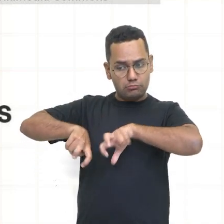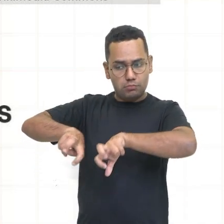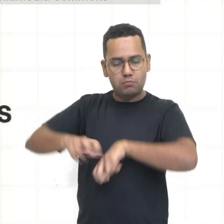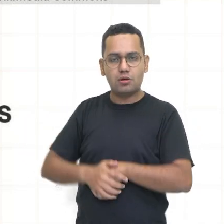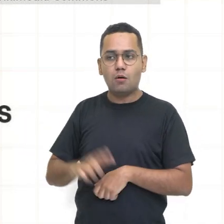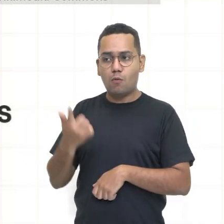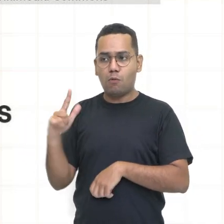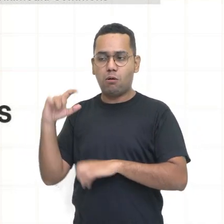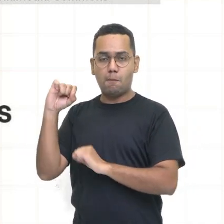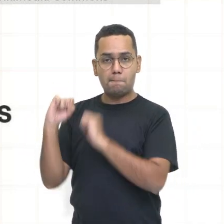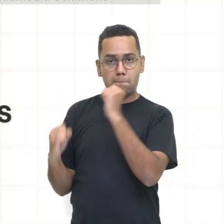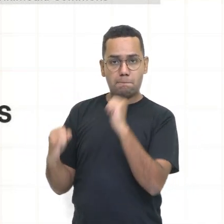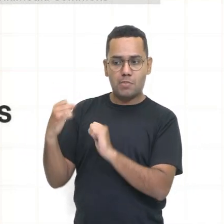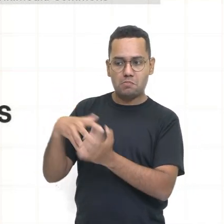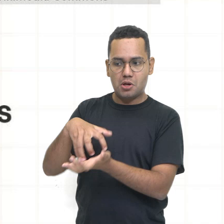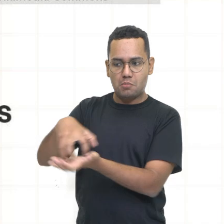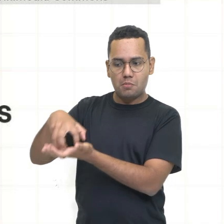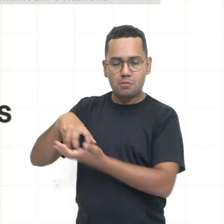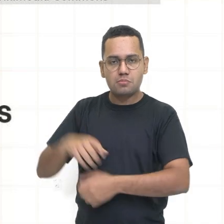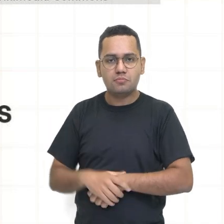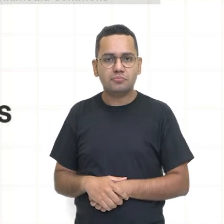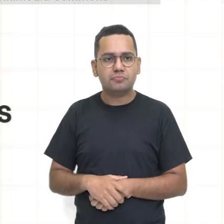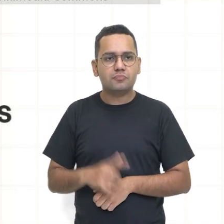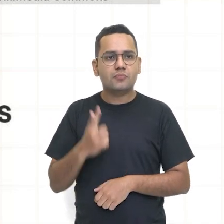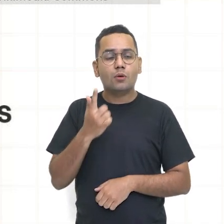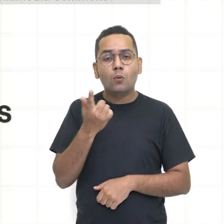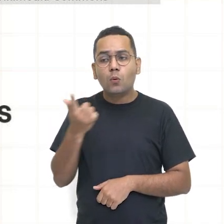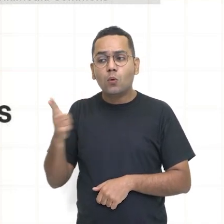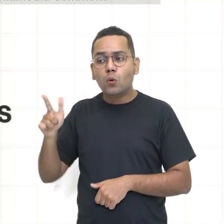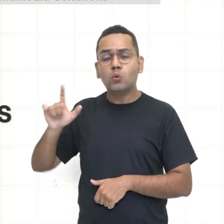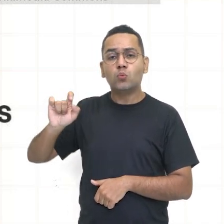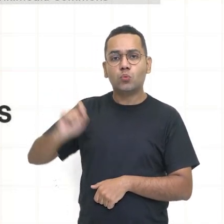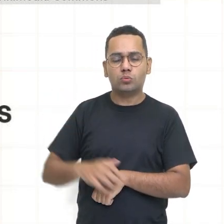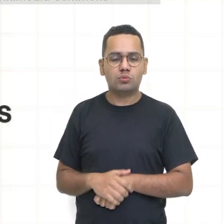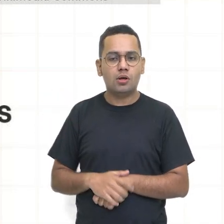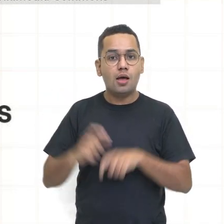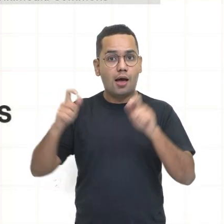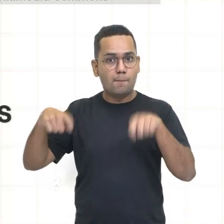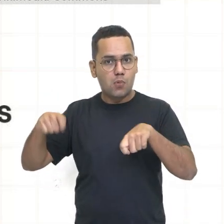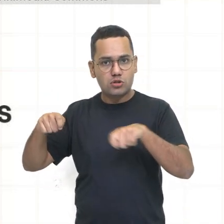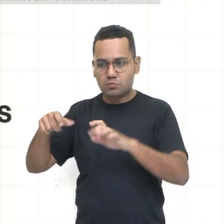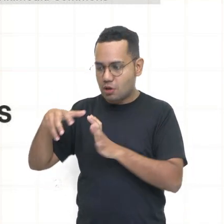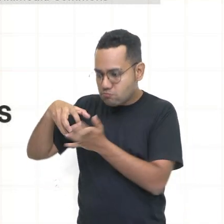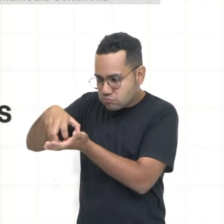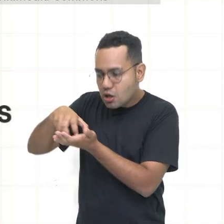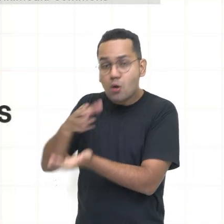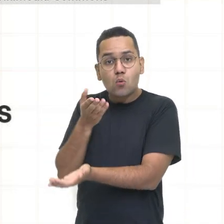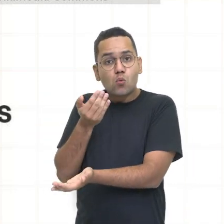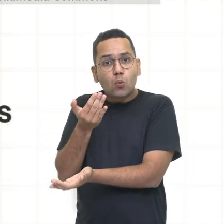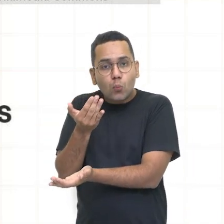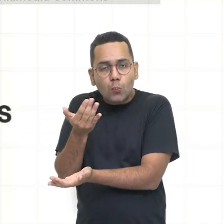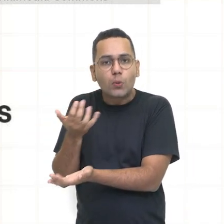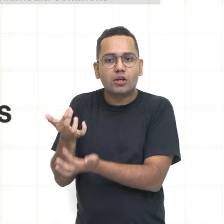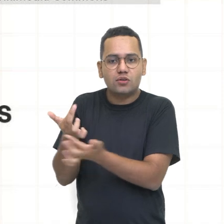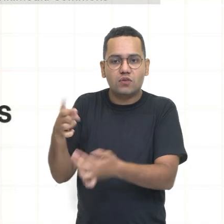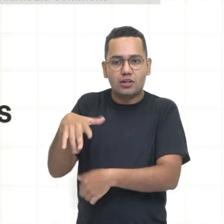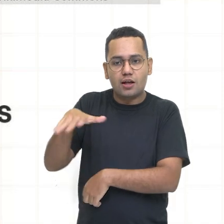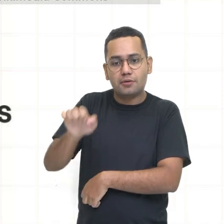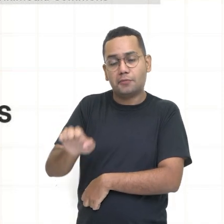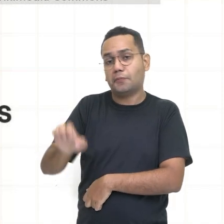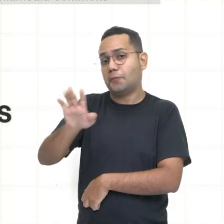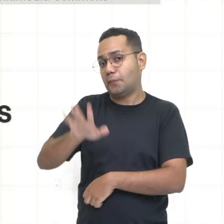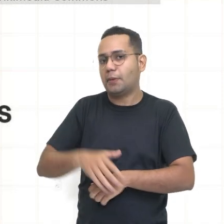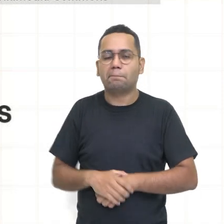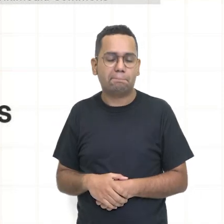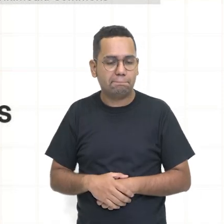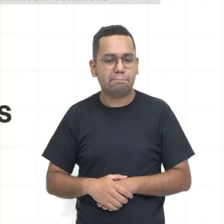concentração industrial, áreas que fossem estratégicas para o abastecimento de grãos para a Europa. Então,